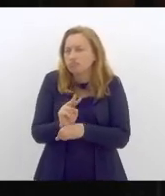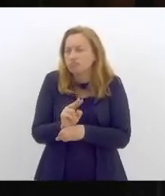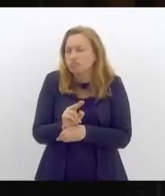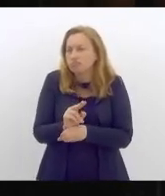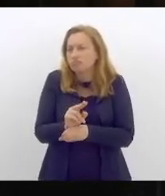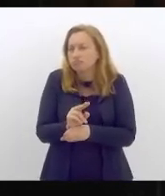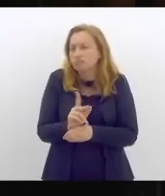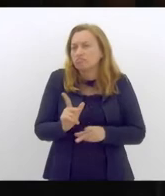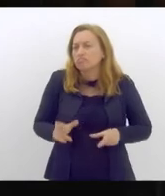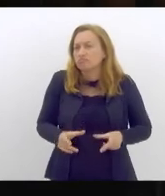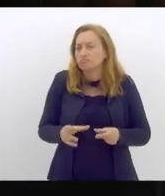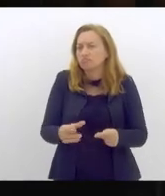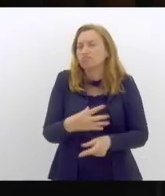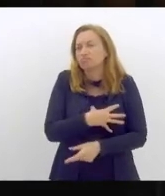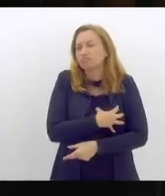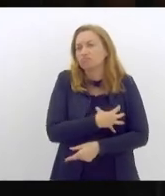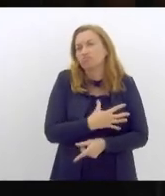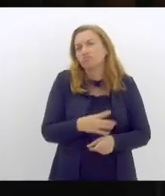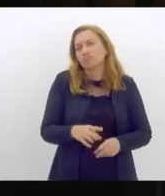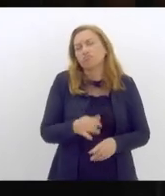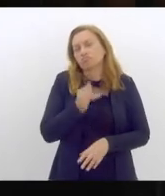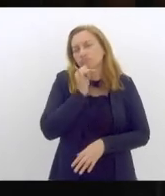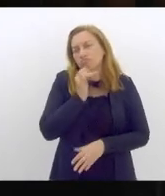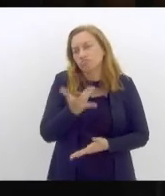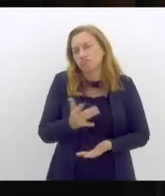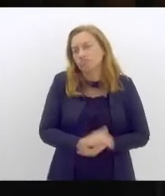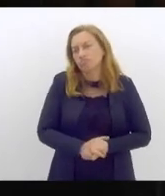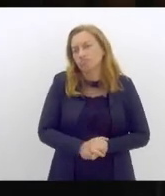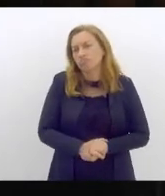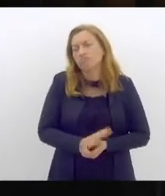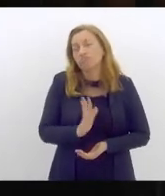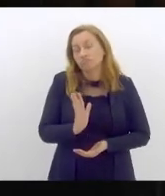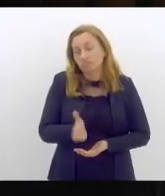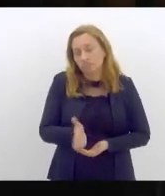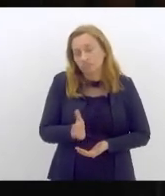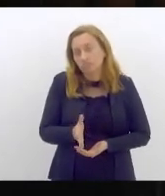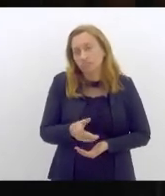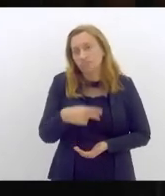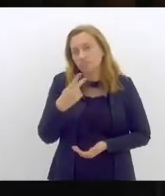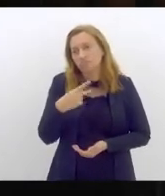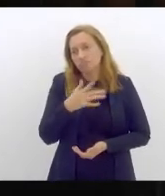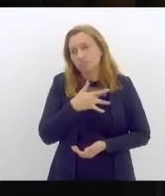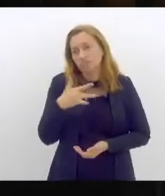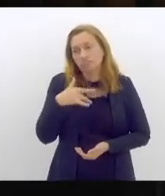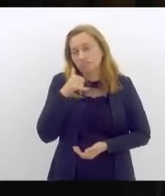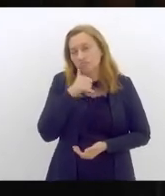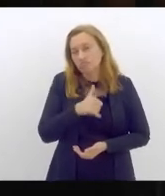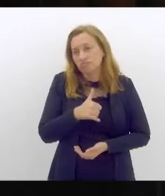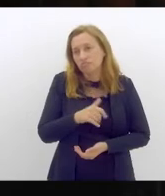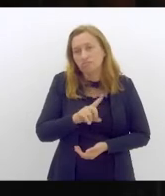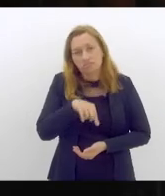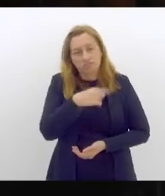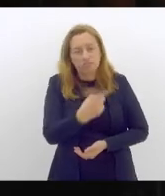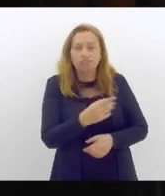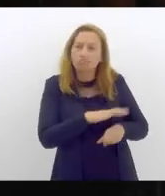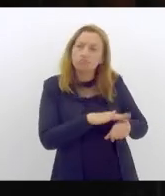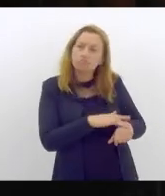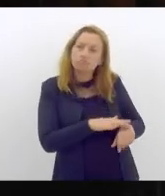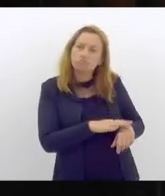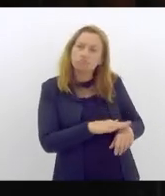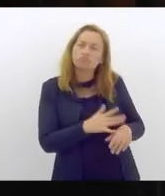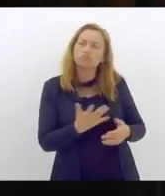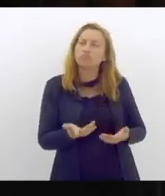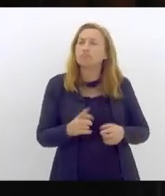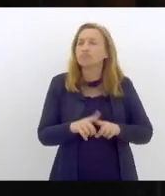do câncer de mama por exemplo já que a gente está falando da saúde da mulher e outras doenças são